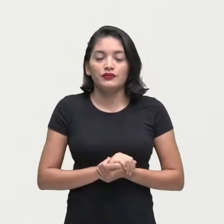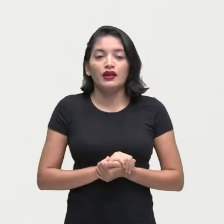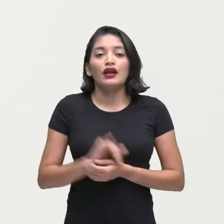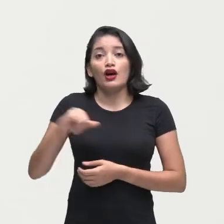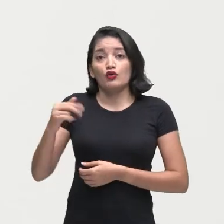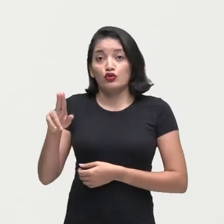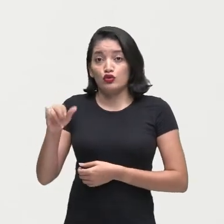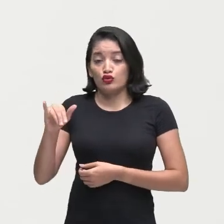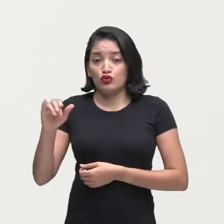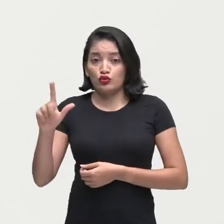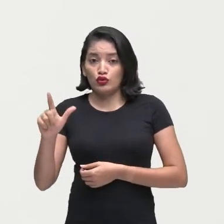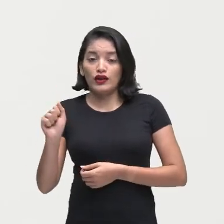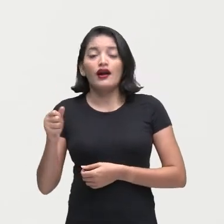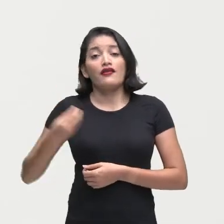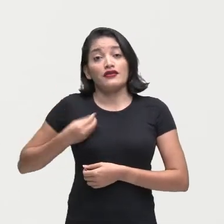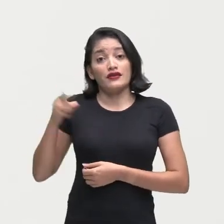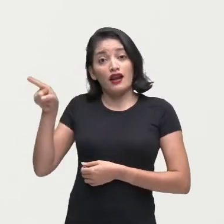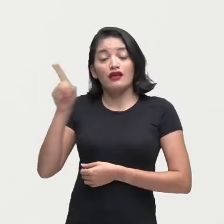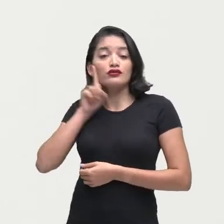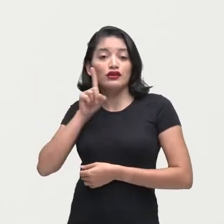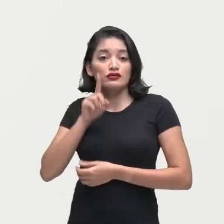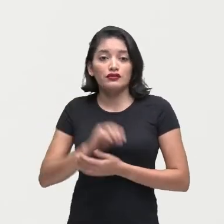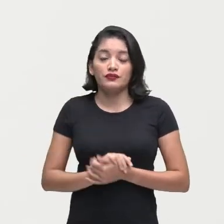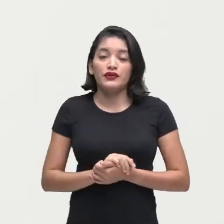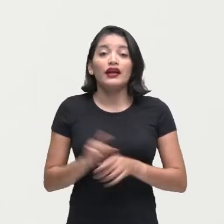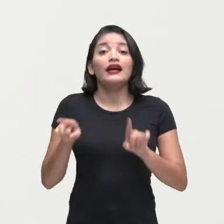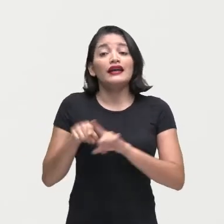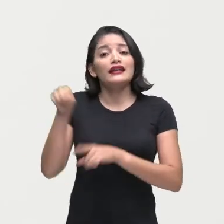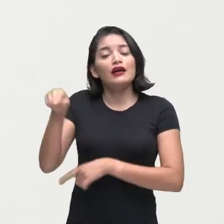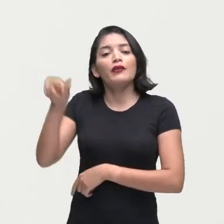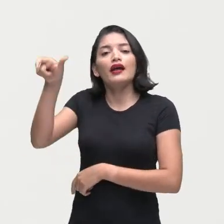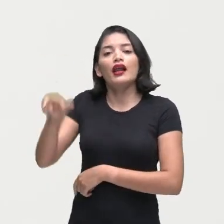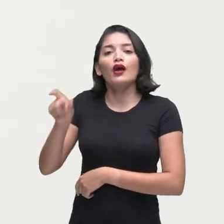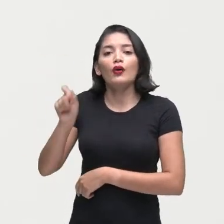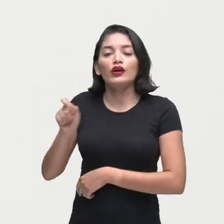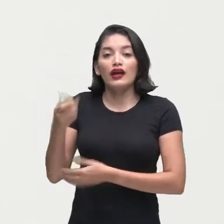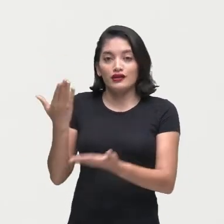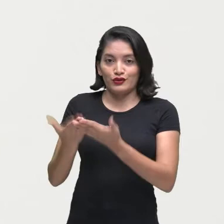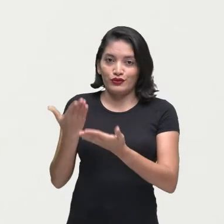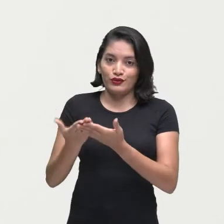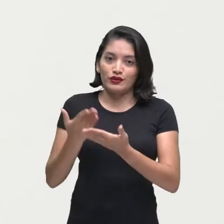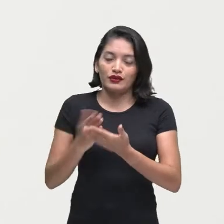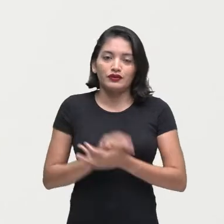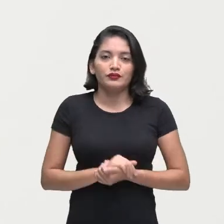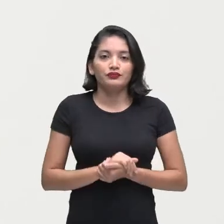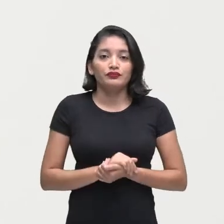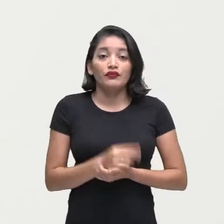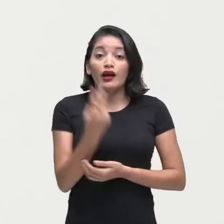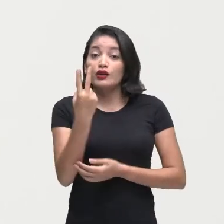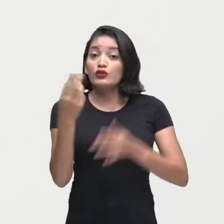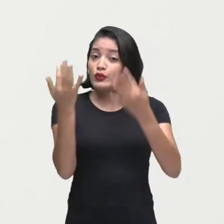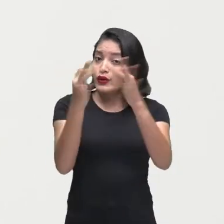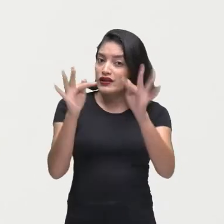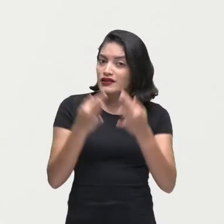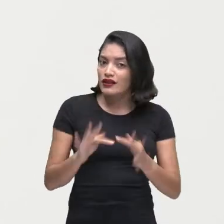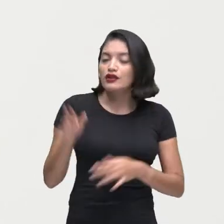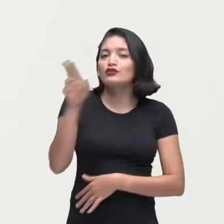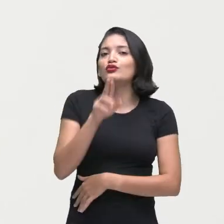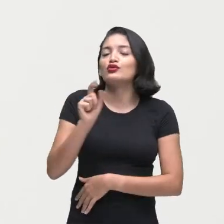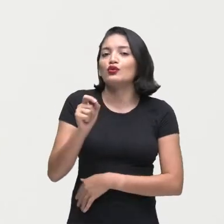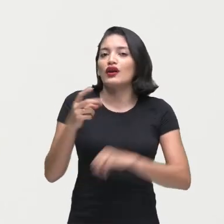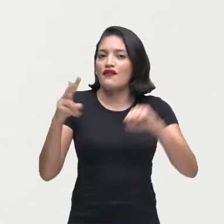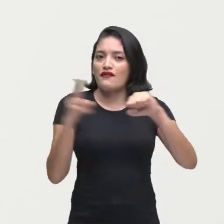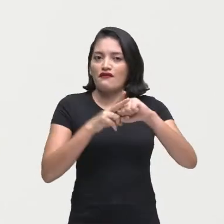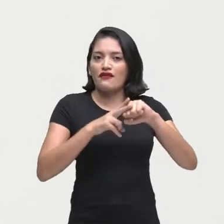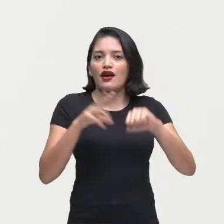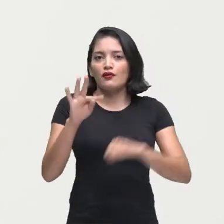Unidos e ela é uma still de os dois as duas frases eu utilizei o verbo to